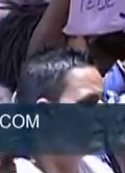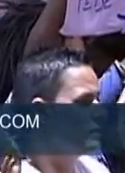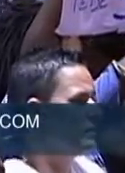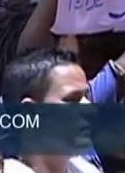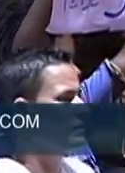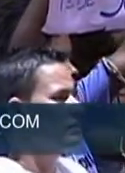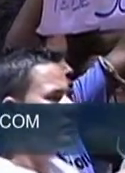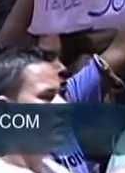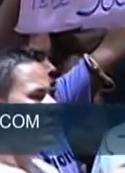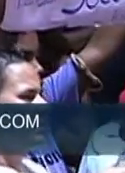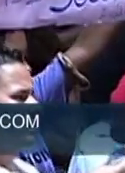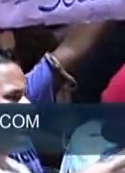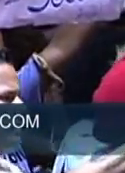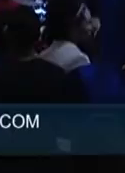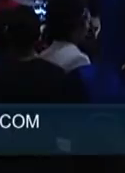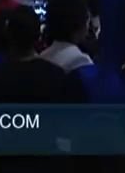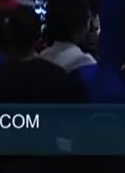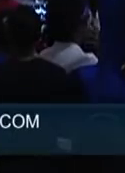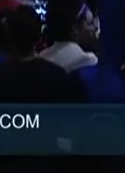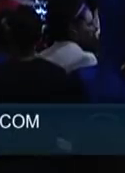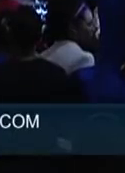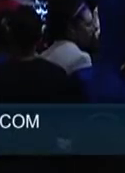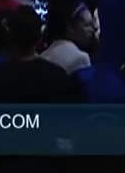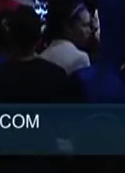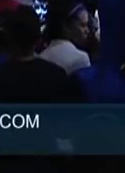por favor.